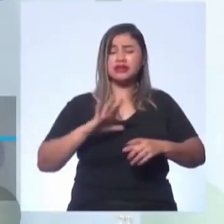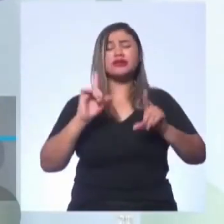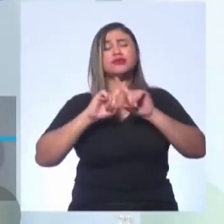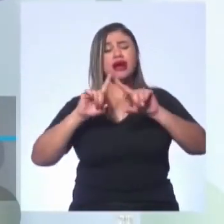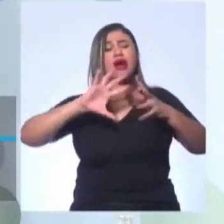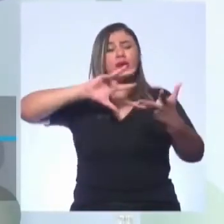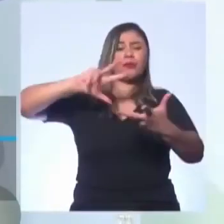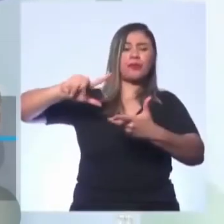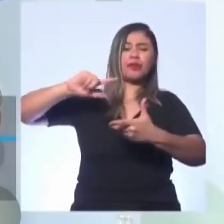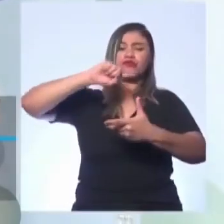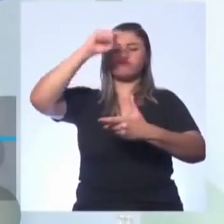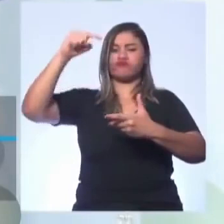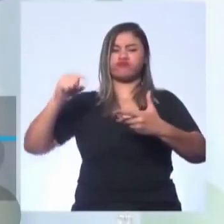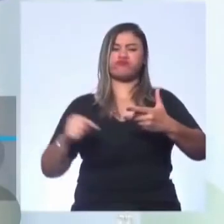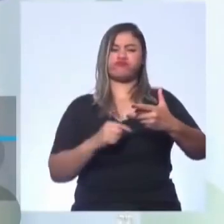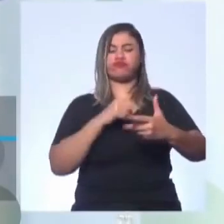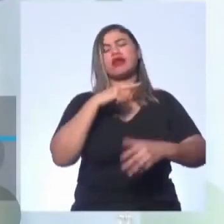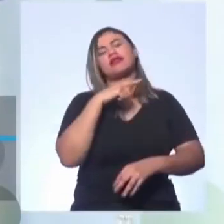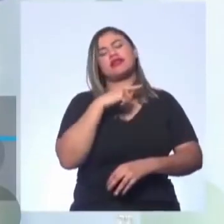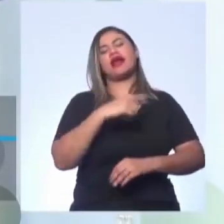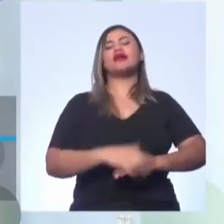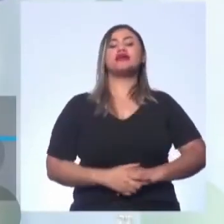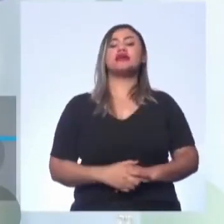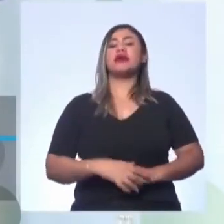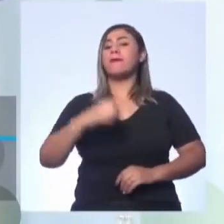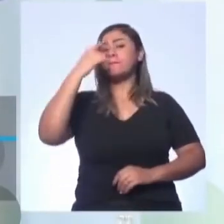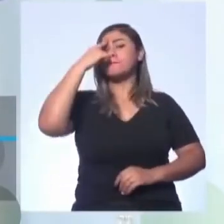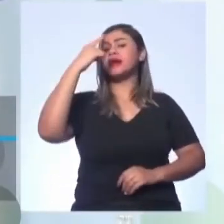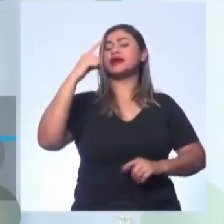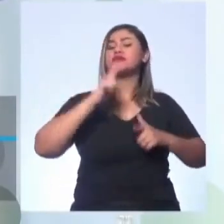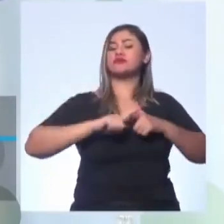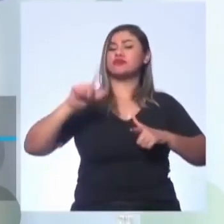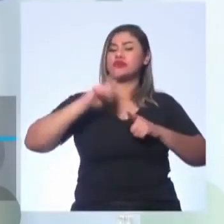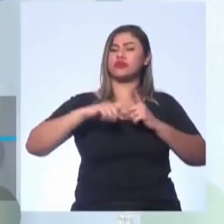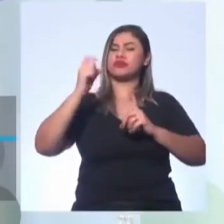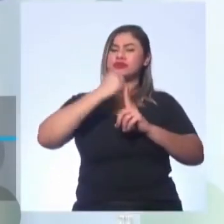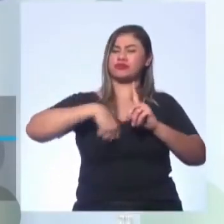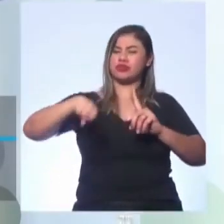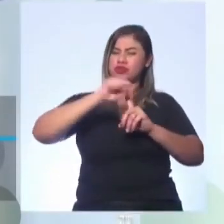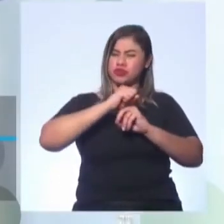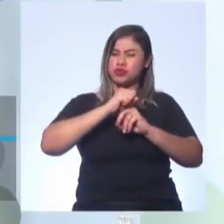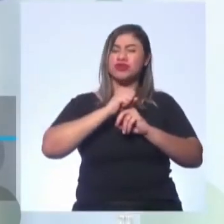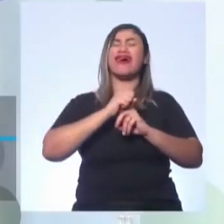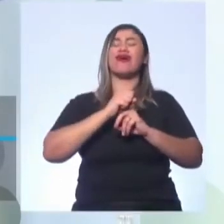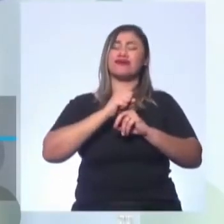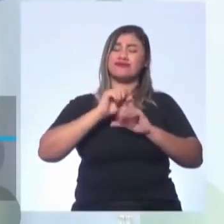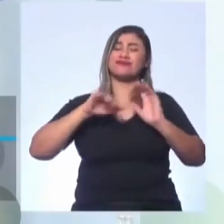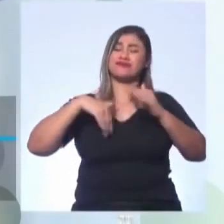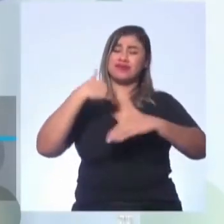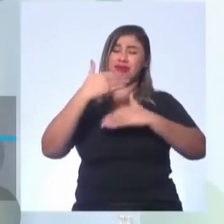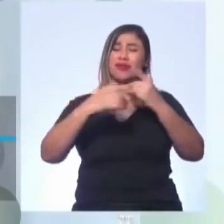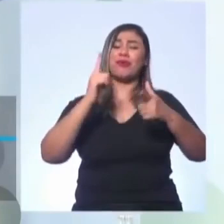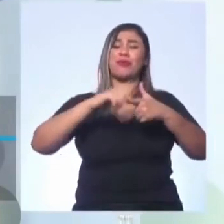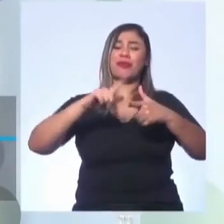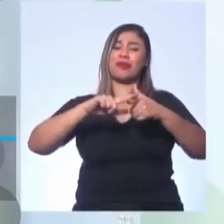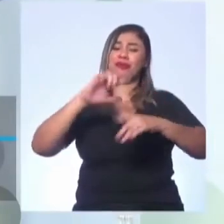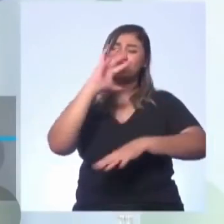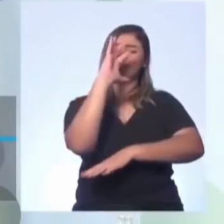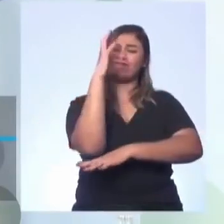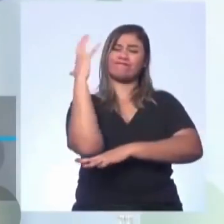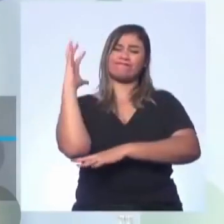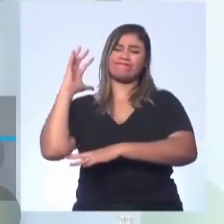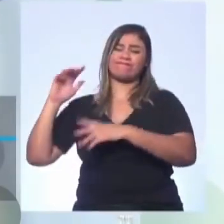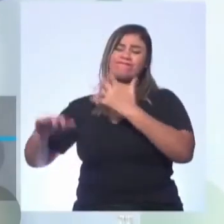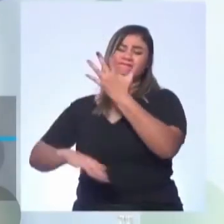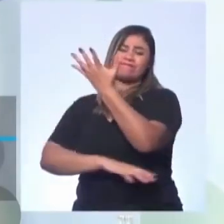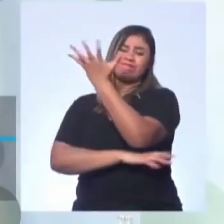mundo afora vai ter. Então, esses problemas aí, que são problemas sociais, geram problemas ambientais e agrava, né,